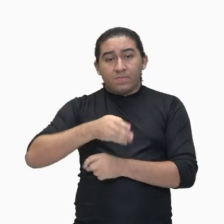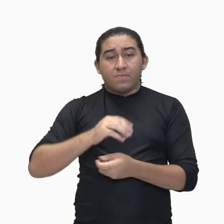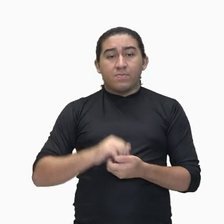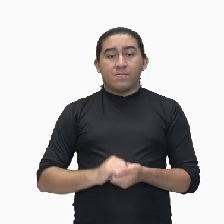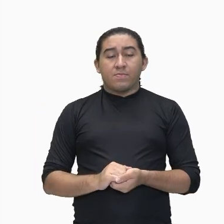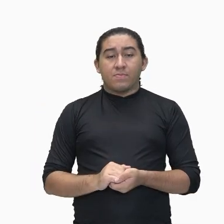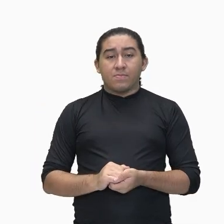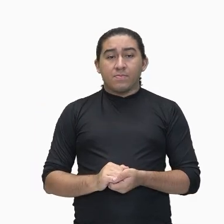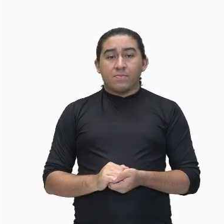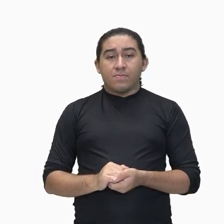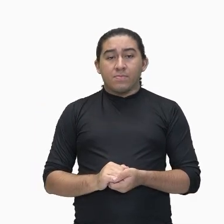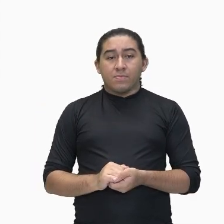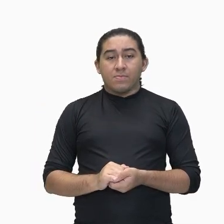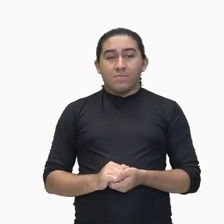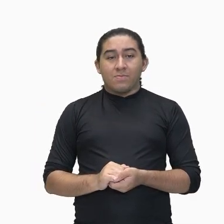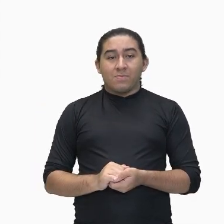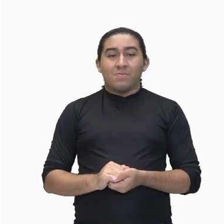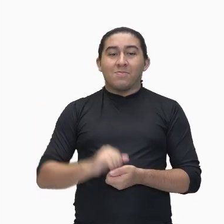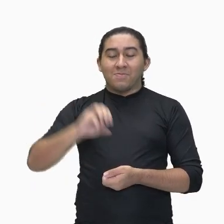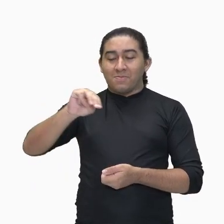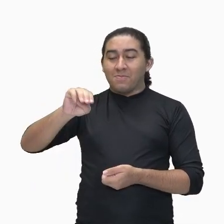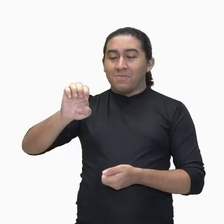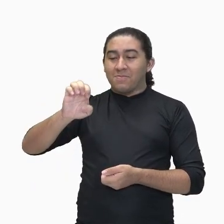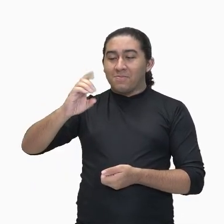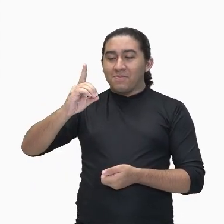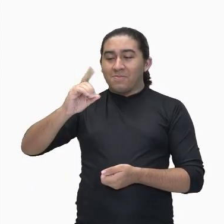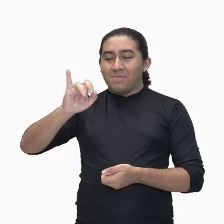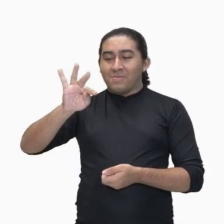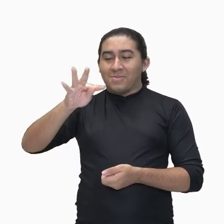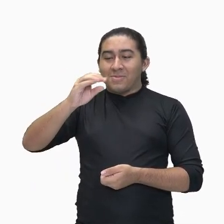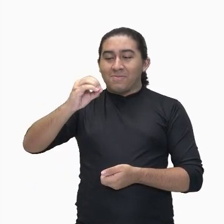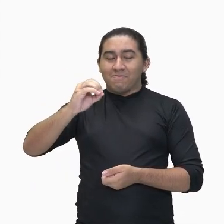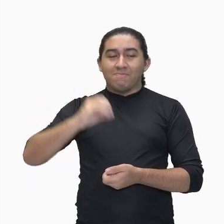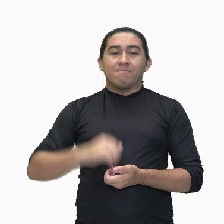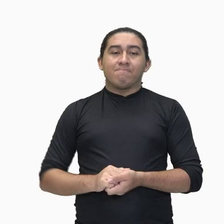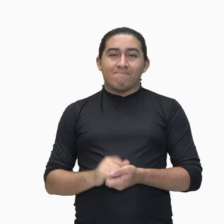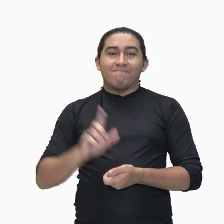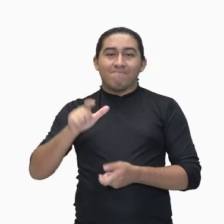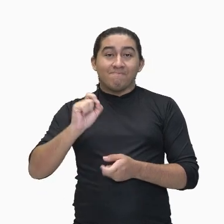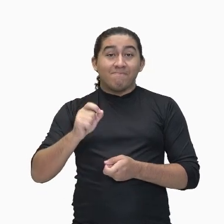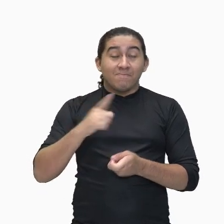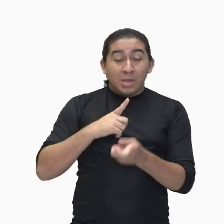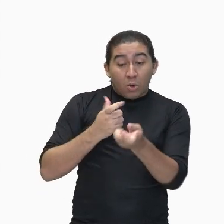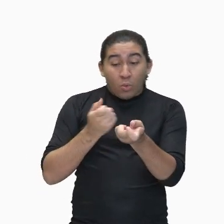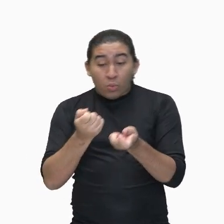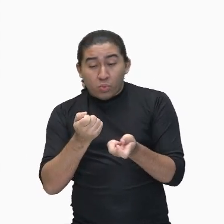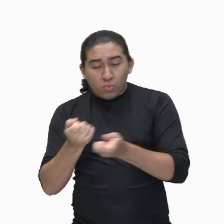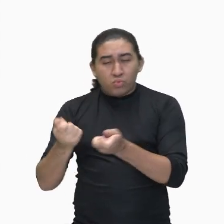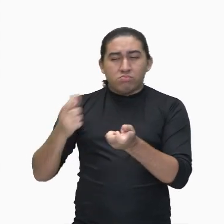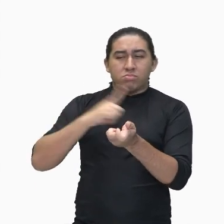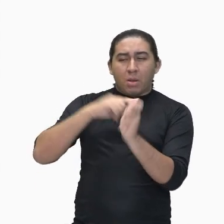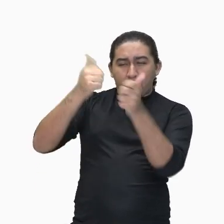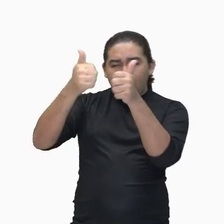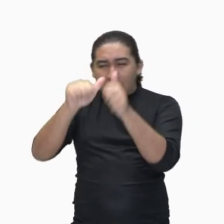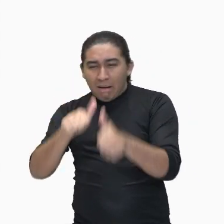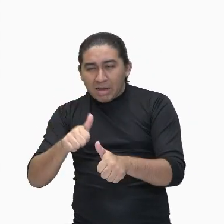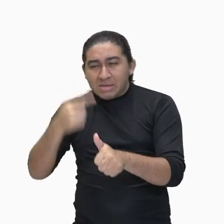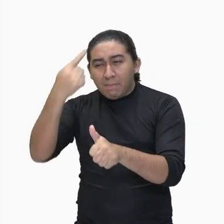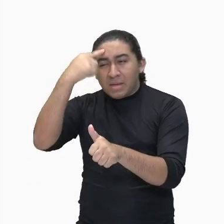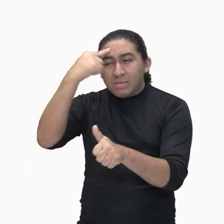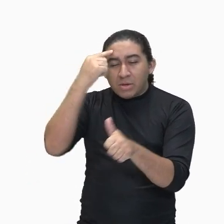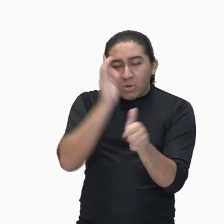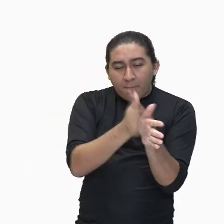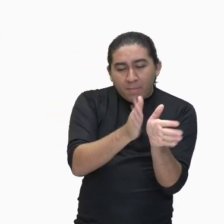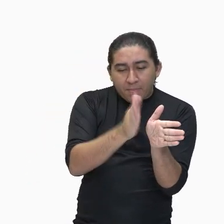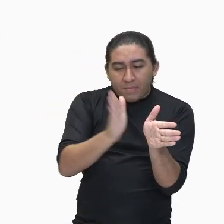Não é imediato, é mediato, que faz a mediação, que exige um percurso de pensamento e da linguagem.